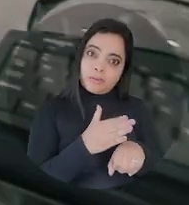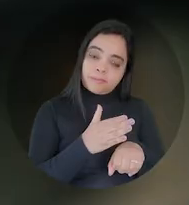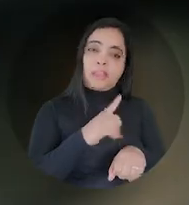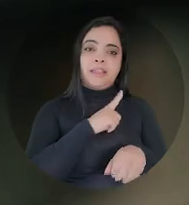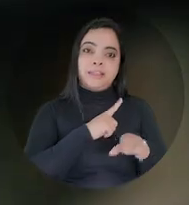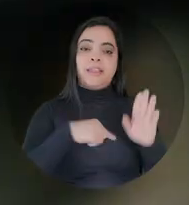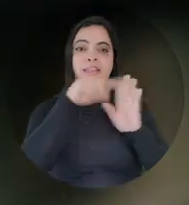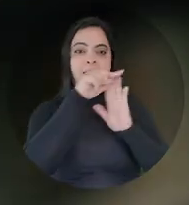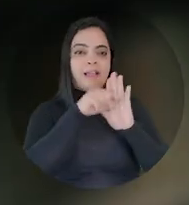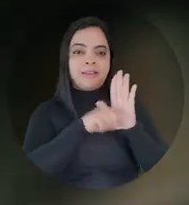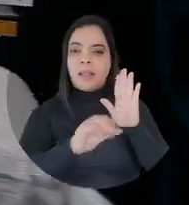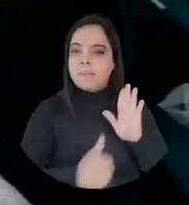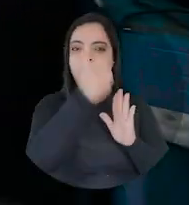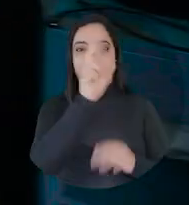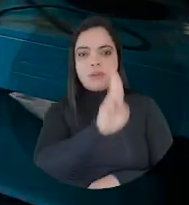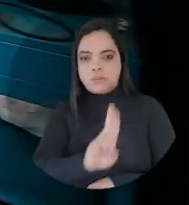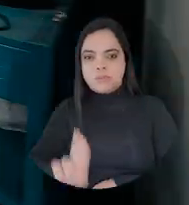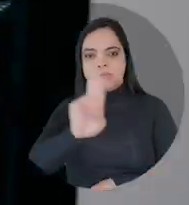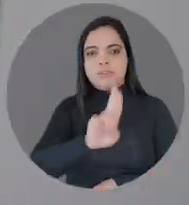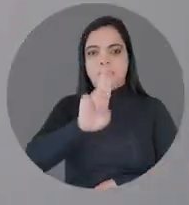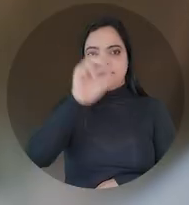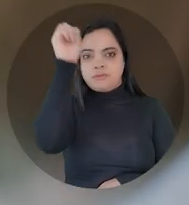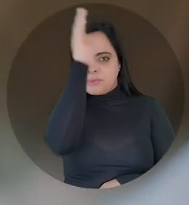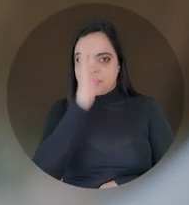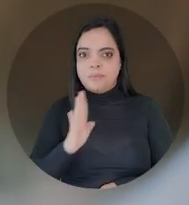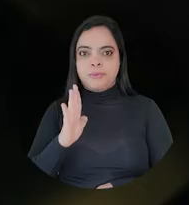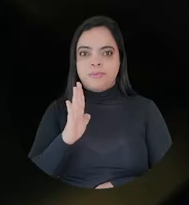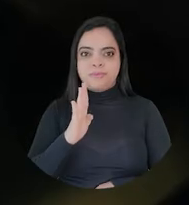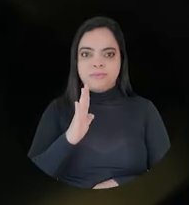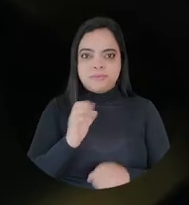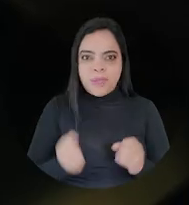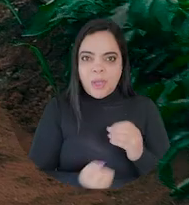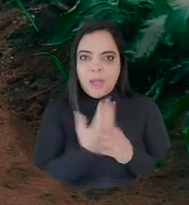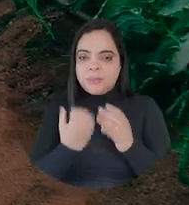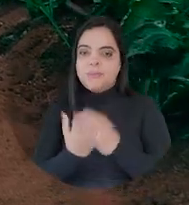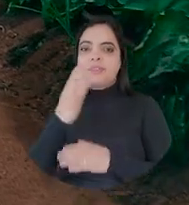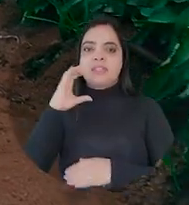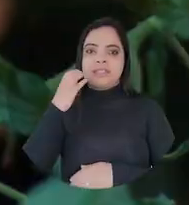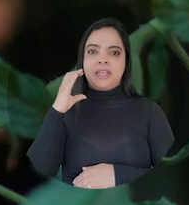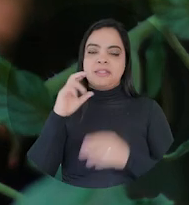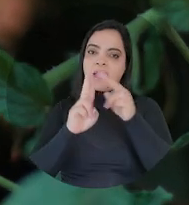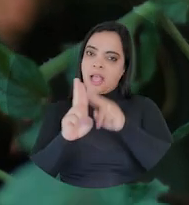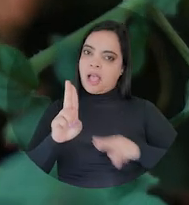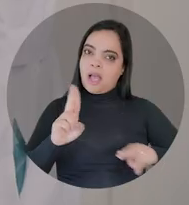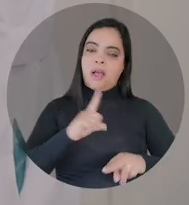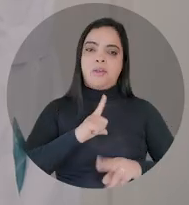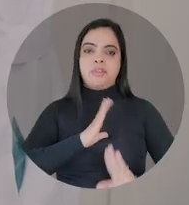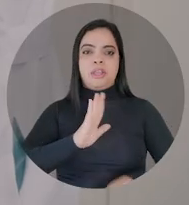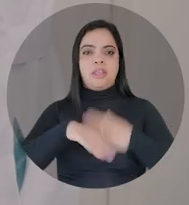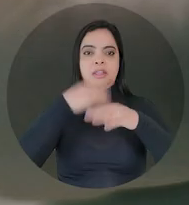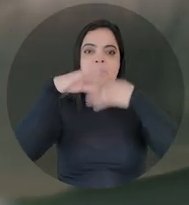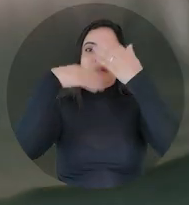as melhores universidades do país. Ao produzir ciência, a UFO promove o avanço ambiental